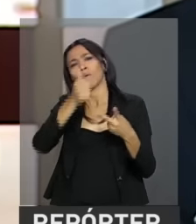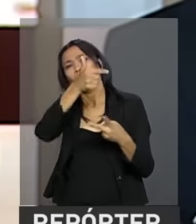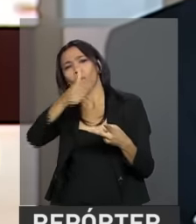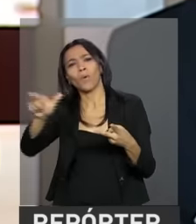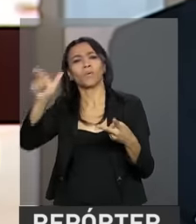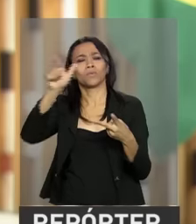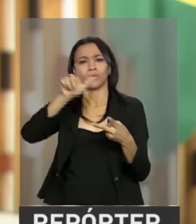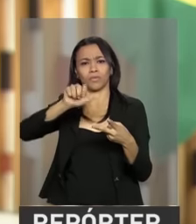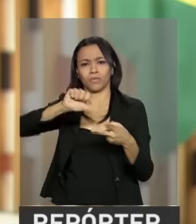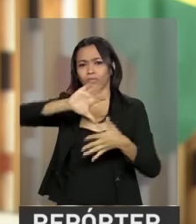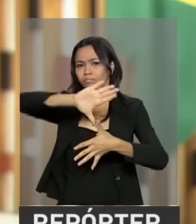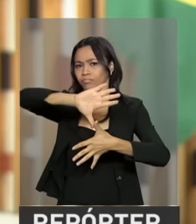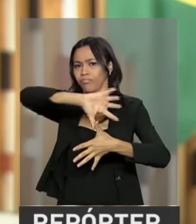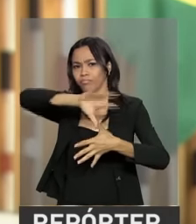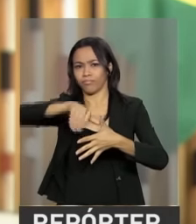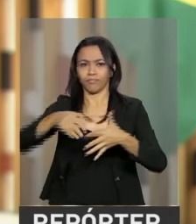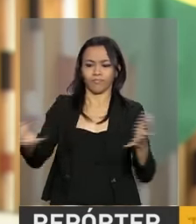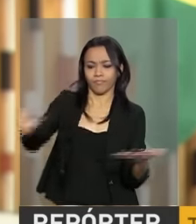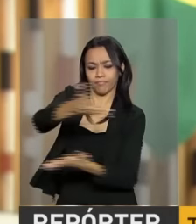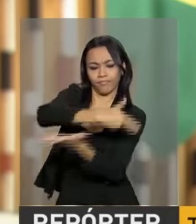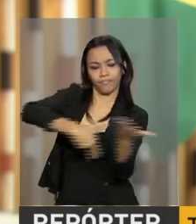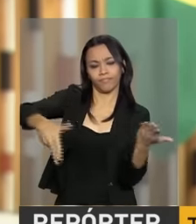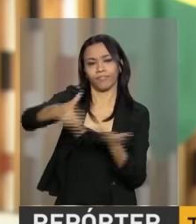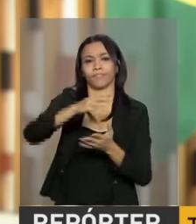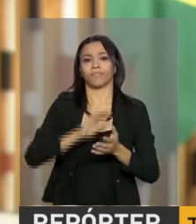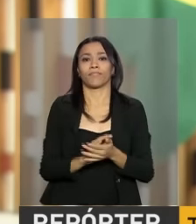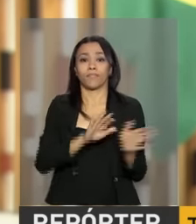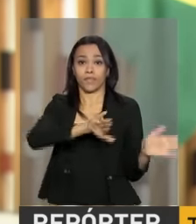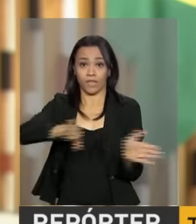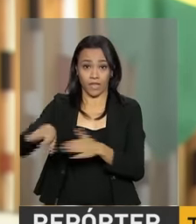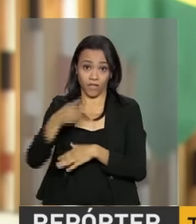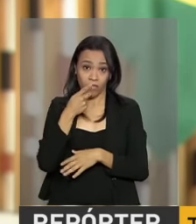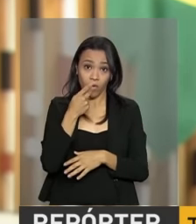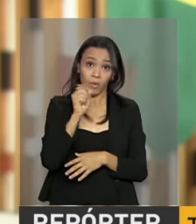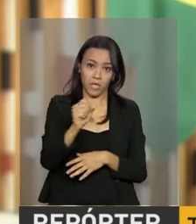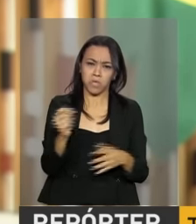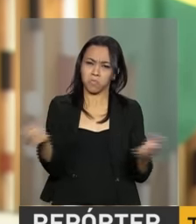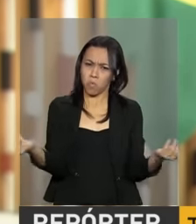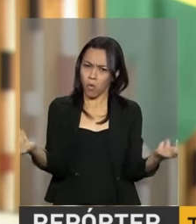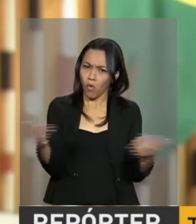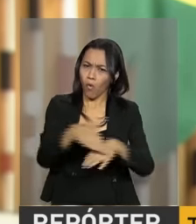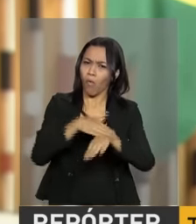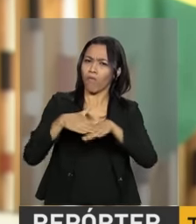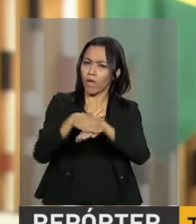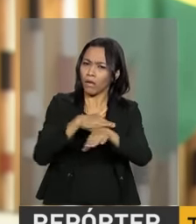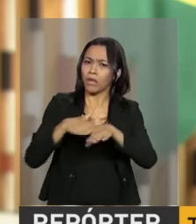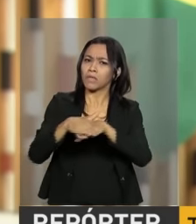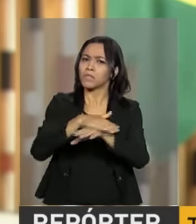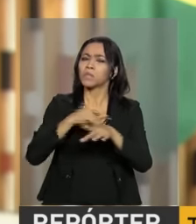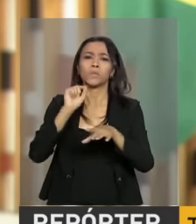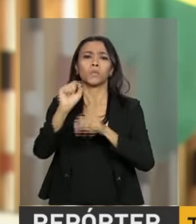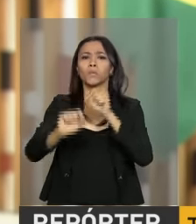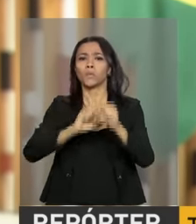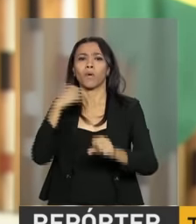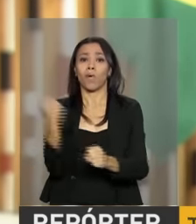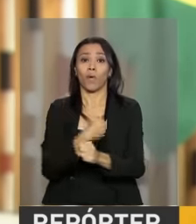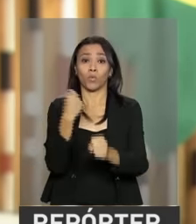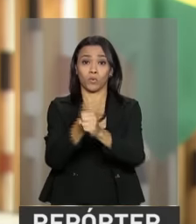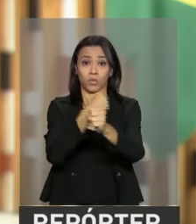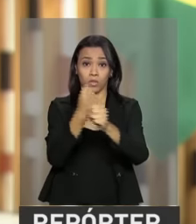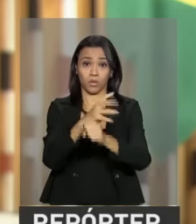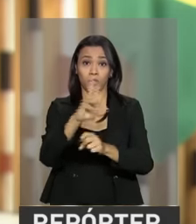continente sul-americano. Segundo José Serra, os ministros também avançaram nas conversas sobre a construção de uma hidrovia entre os dois